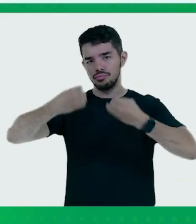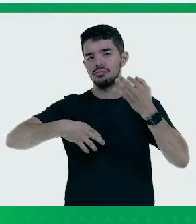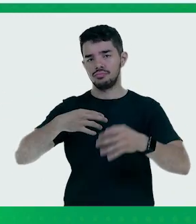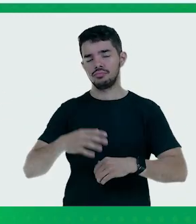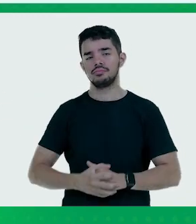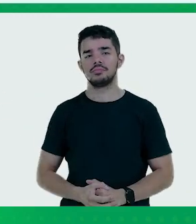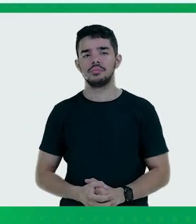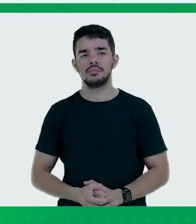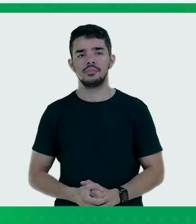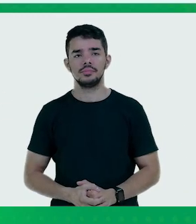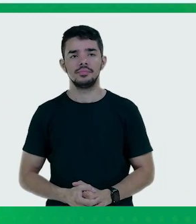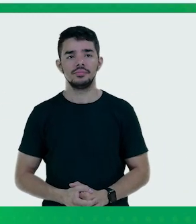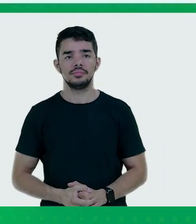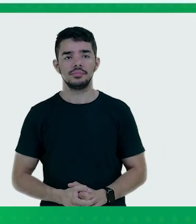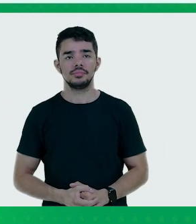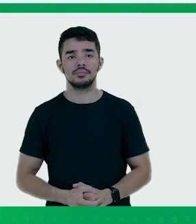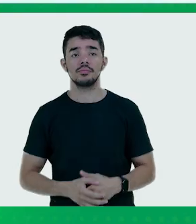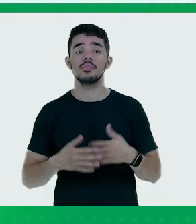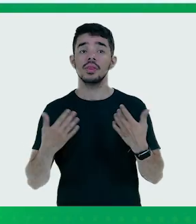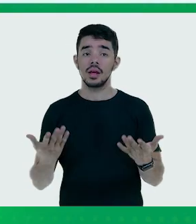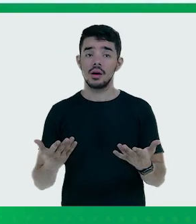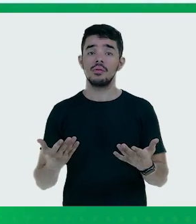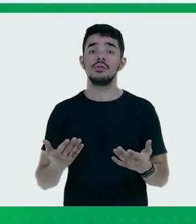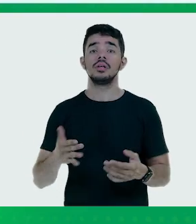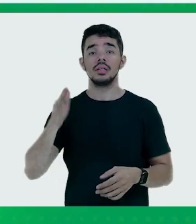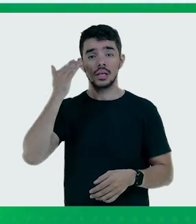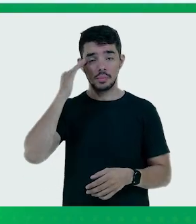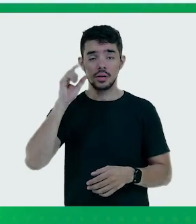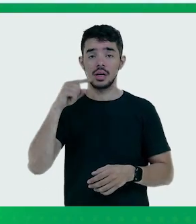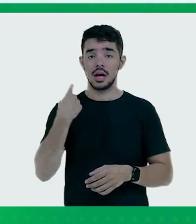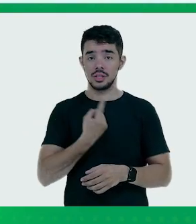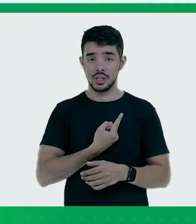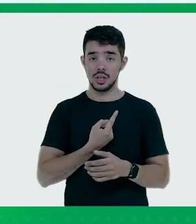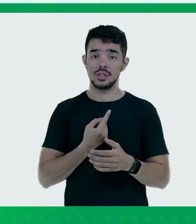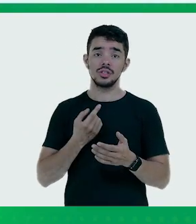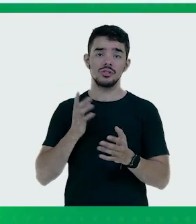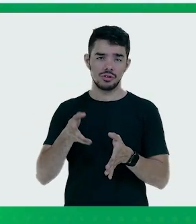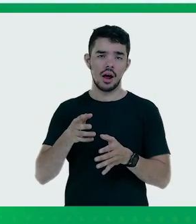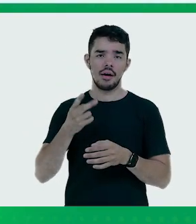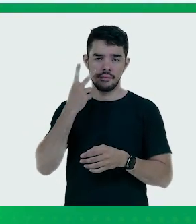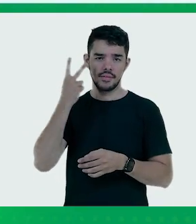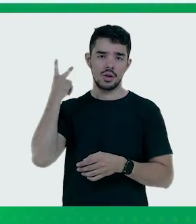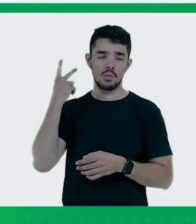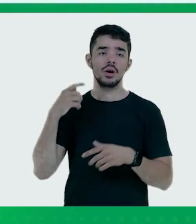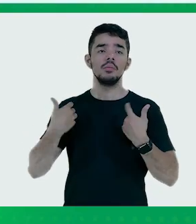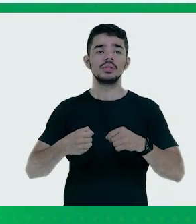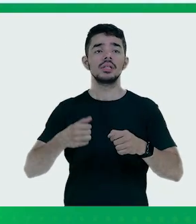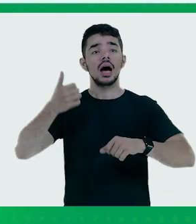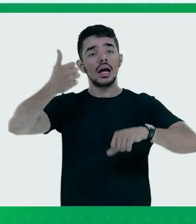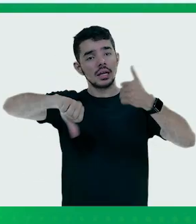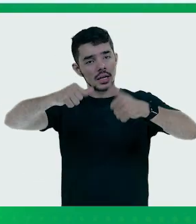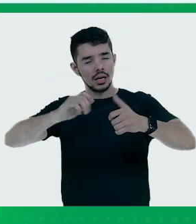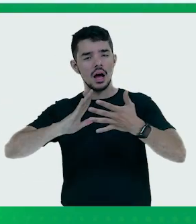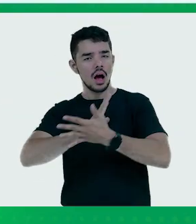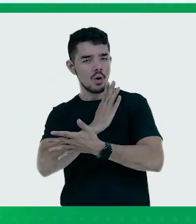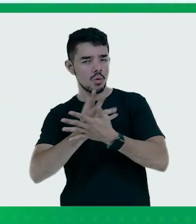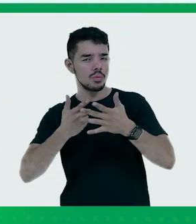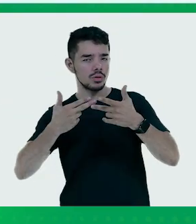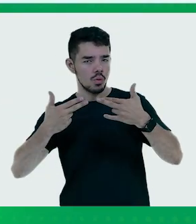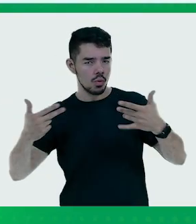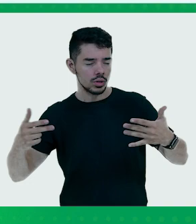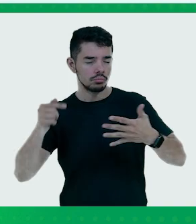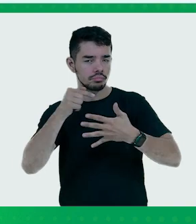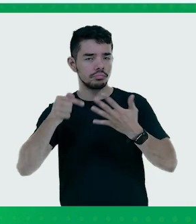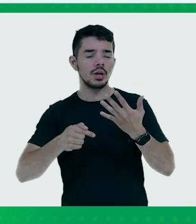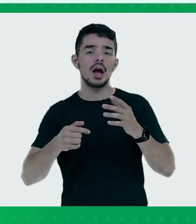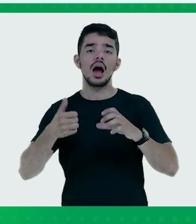comentada. Partindo dos entendimentos que construímos até agora, é preciso analisar algumas questões da avaliação